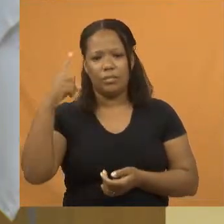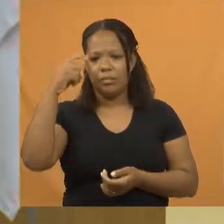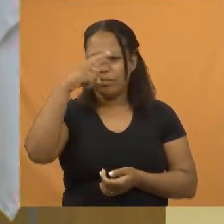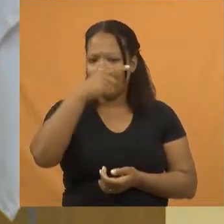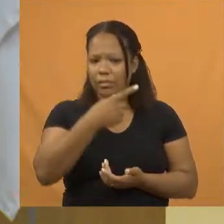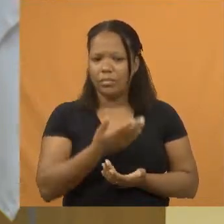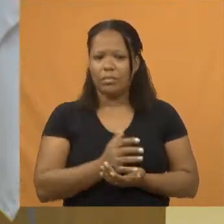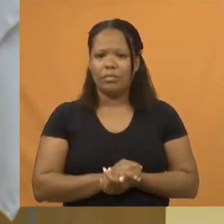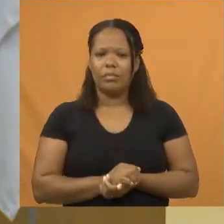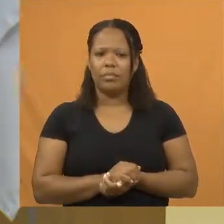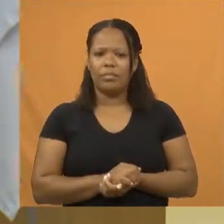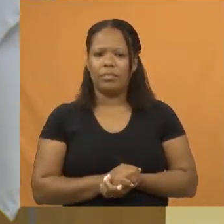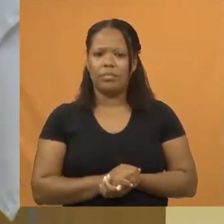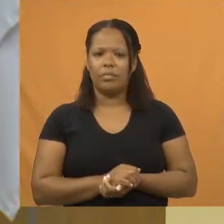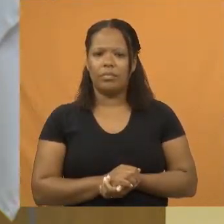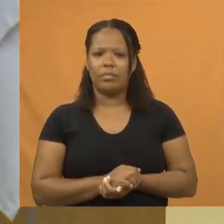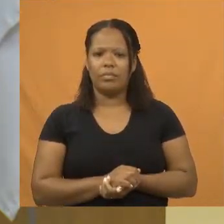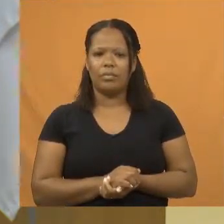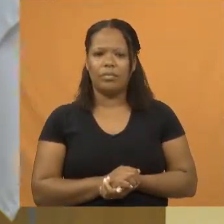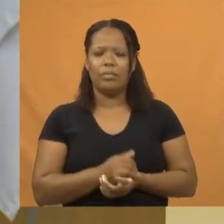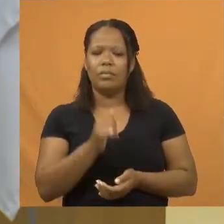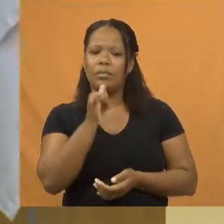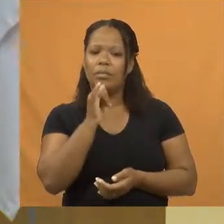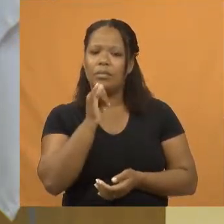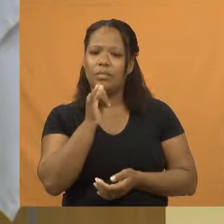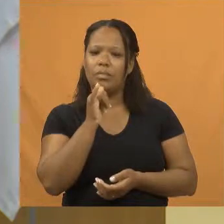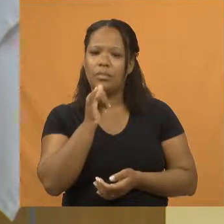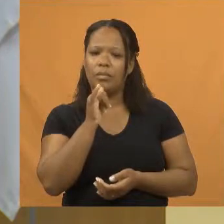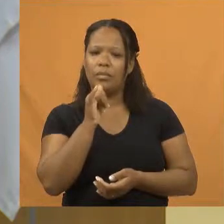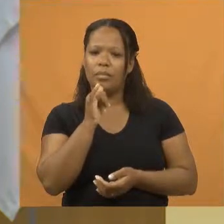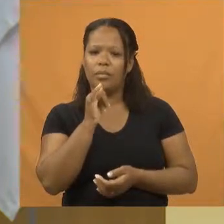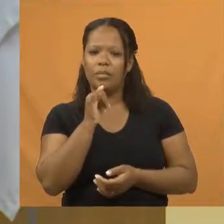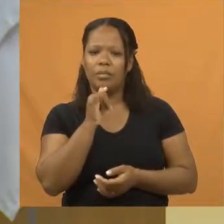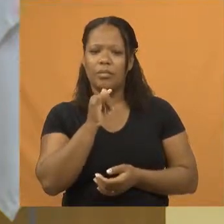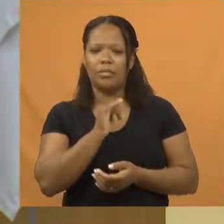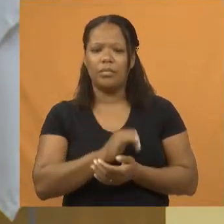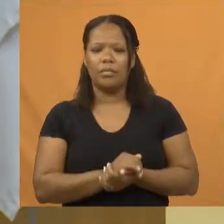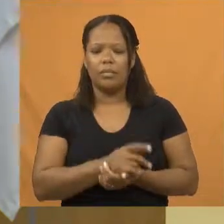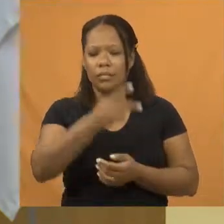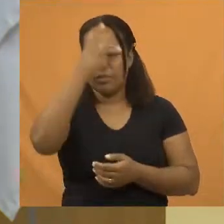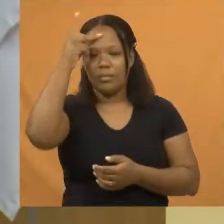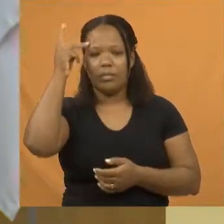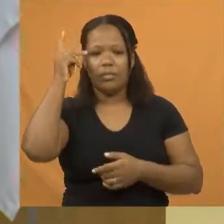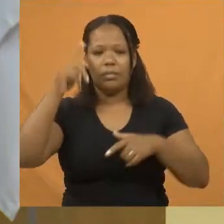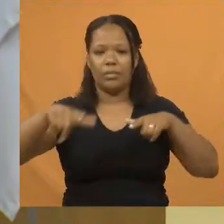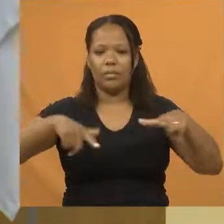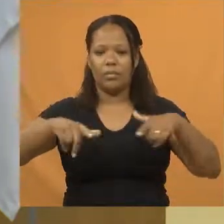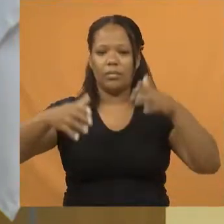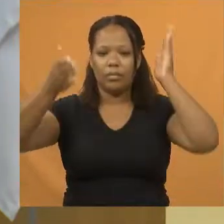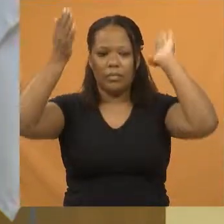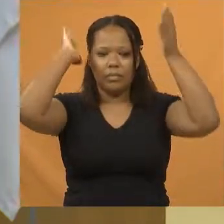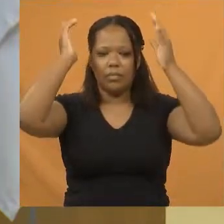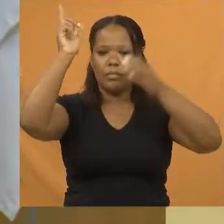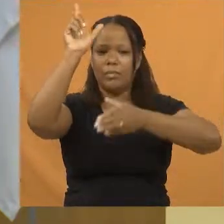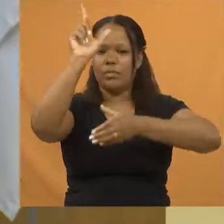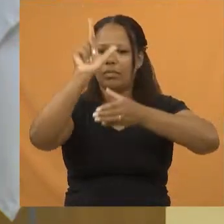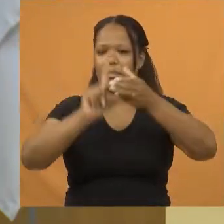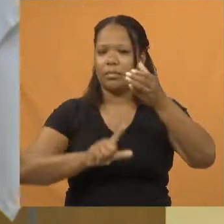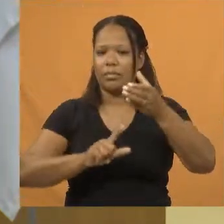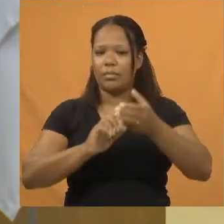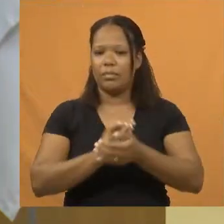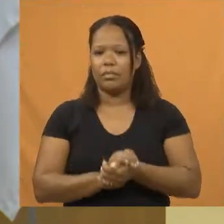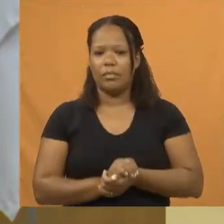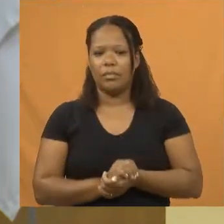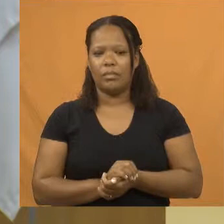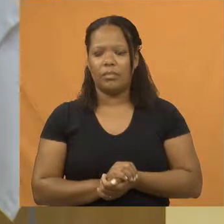difíceis de serem realizadas, né? Deu-se exemplo aqui do coletor de lixo, dá-se exemplo aqui do coletor